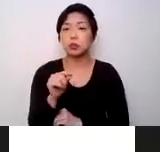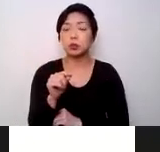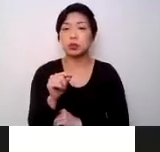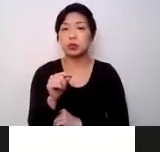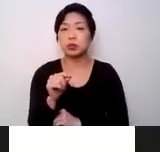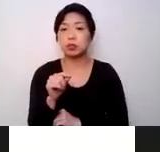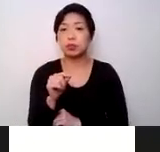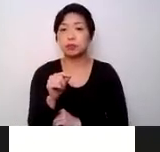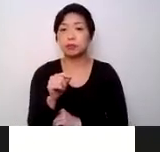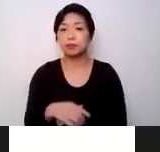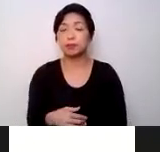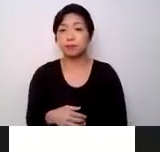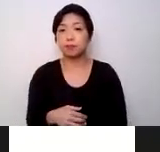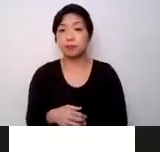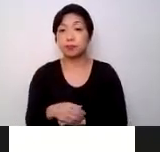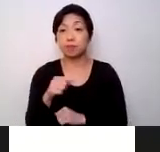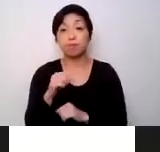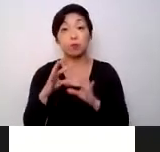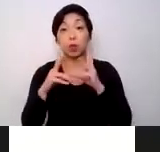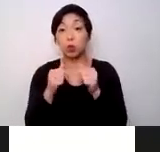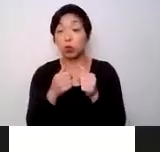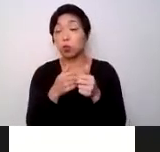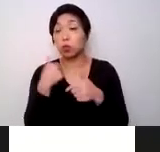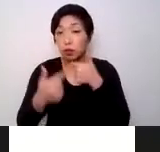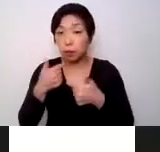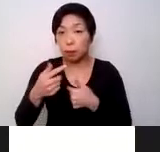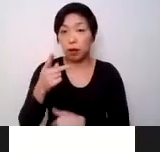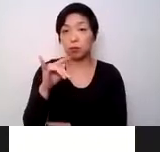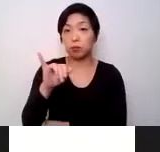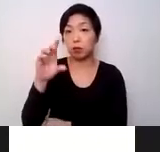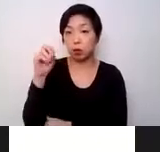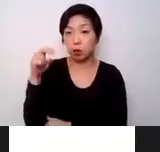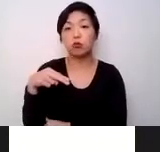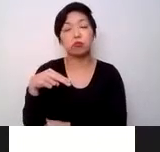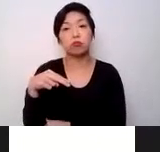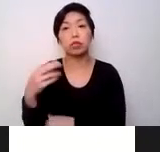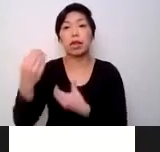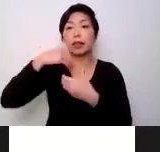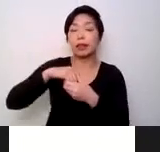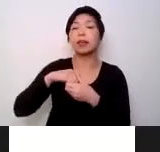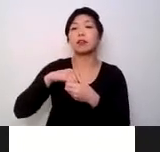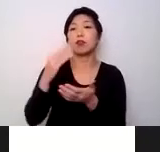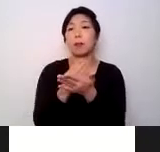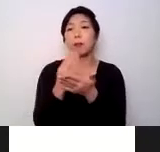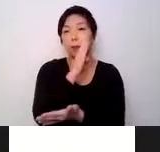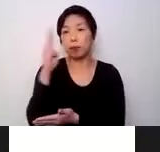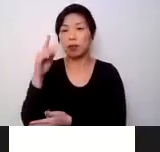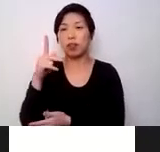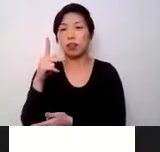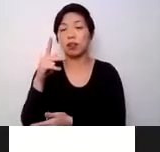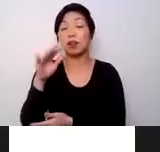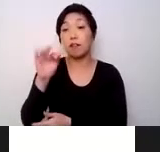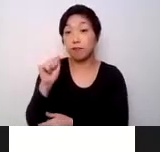acervo do Jacques Pilon está todo na FAO e eles conseguiram enviar os croquis desse projeto